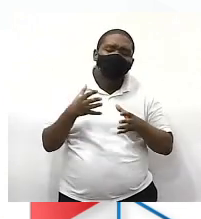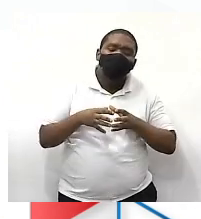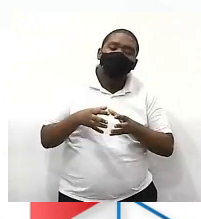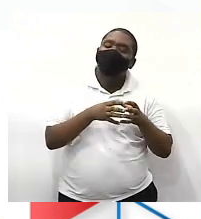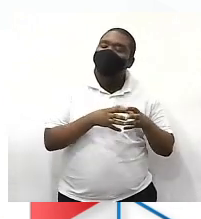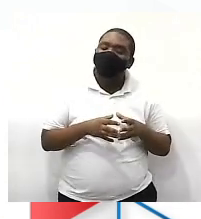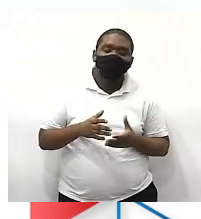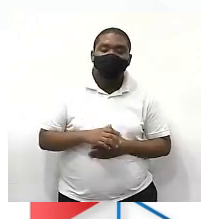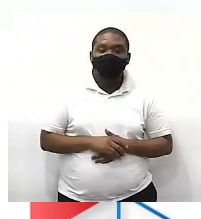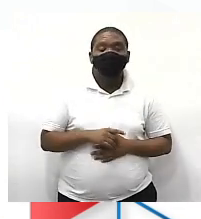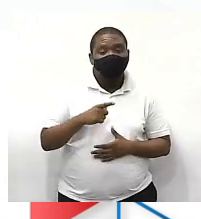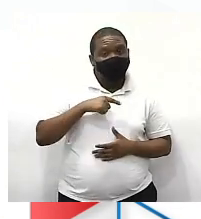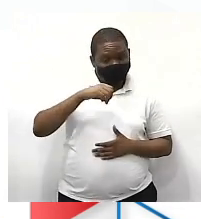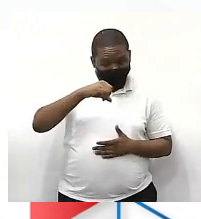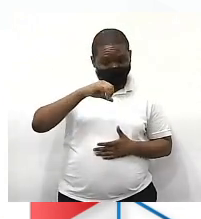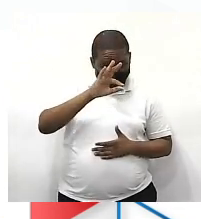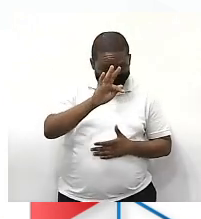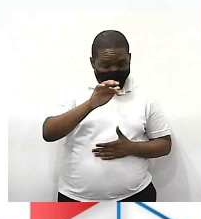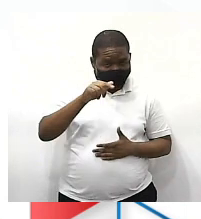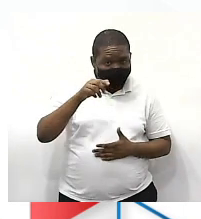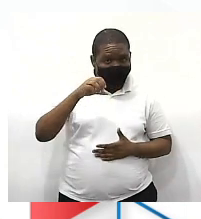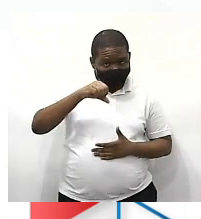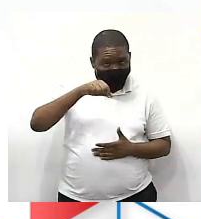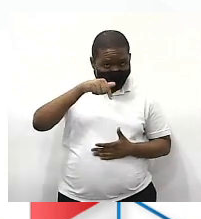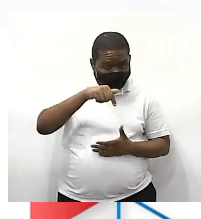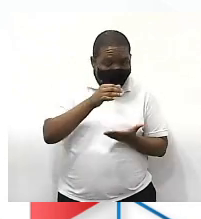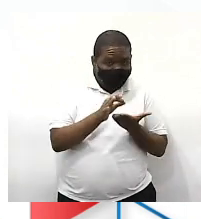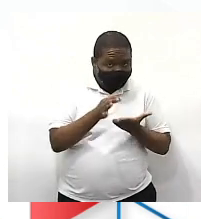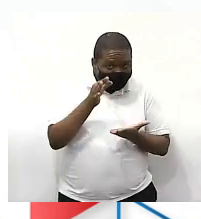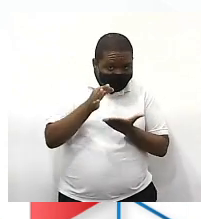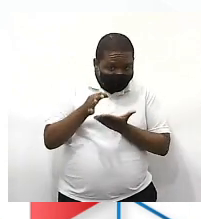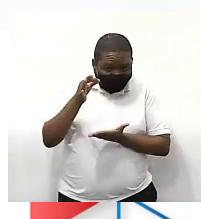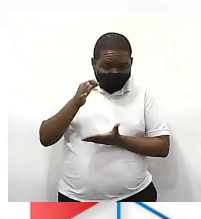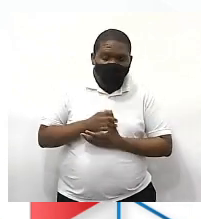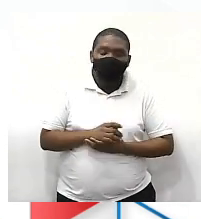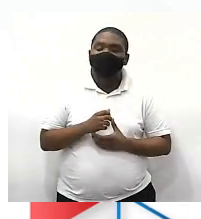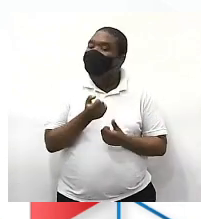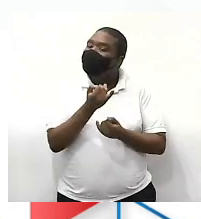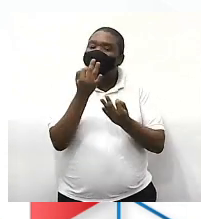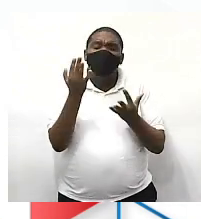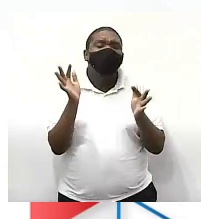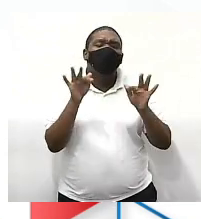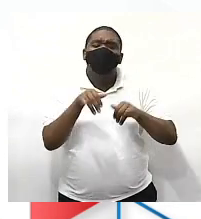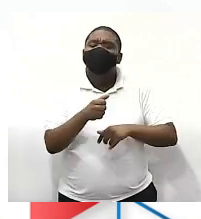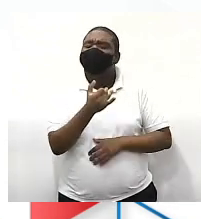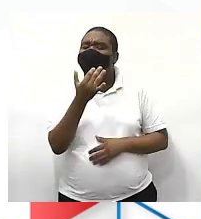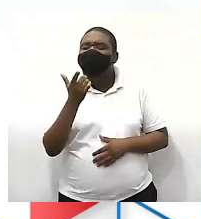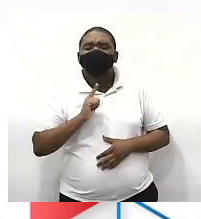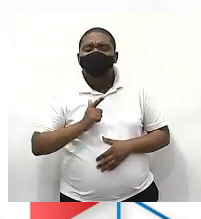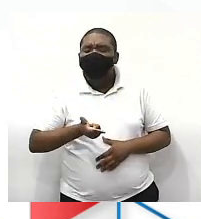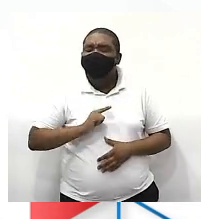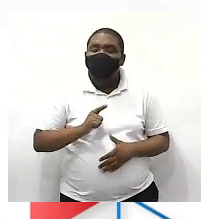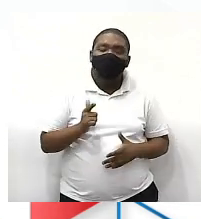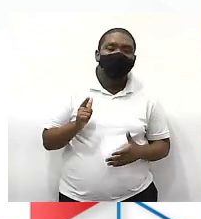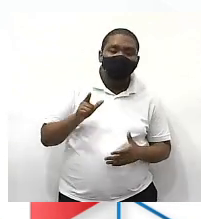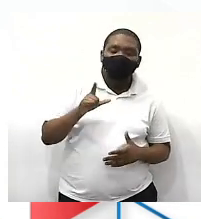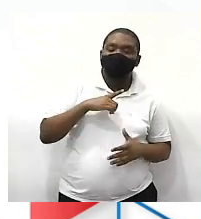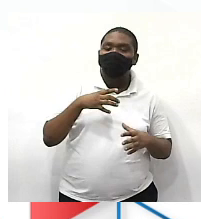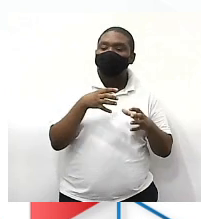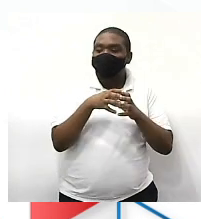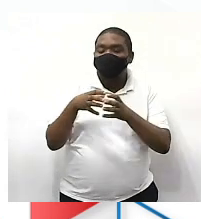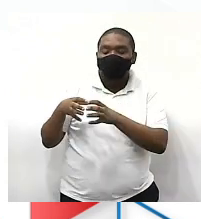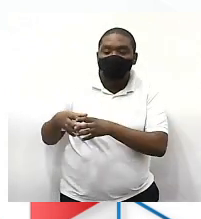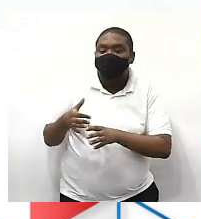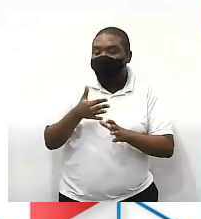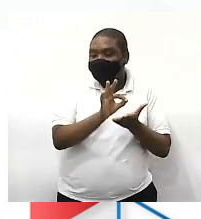grupinhos? 97 moedas, ok? Sobraram quantas moedas aí, fazendo grupos de